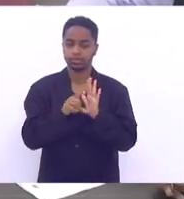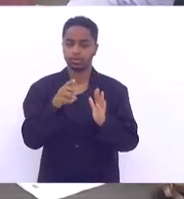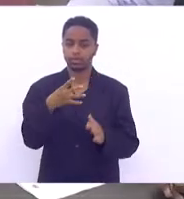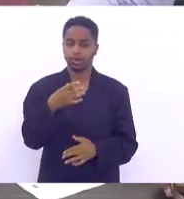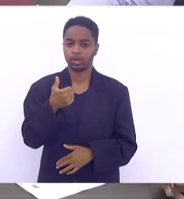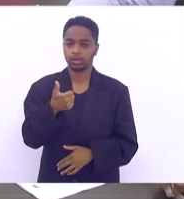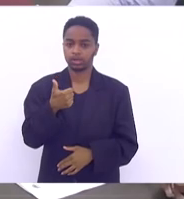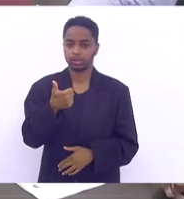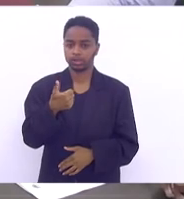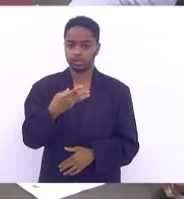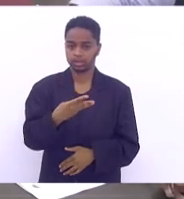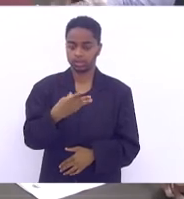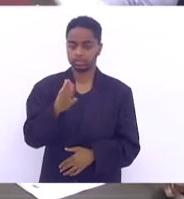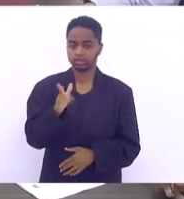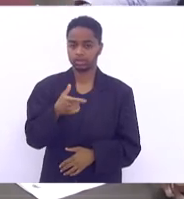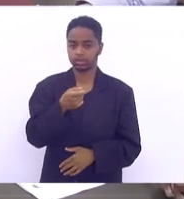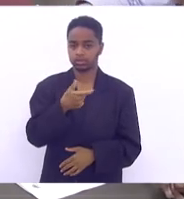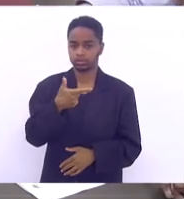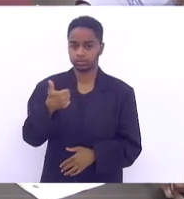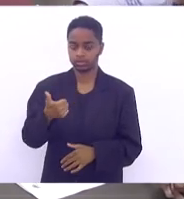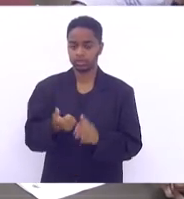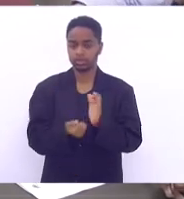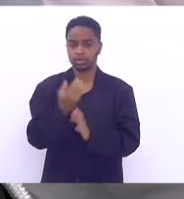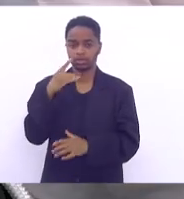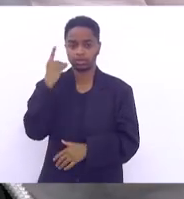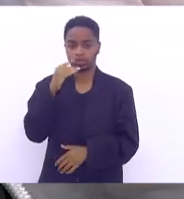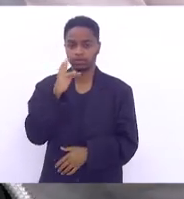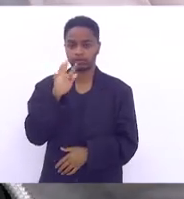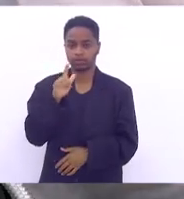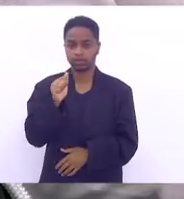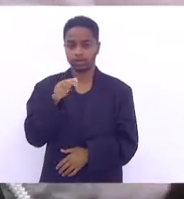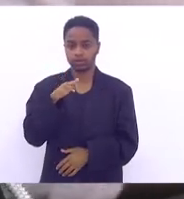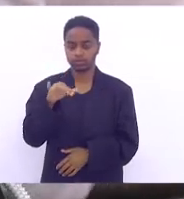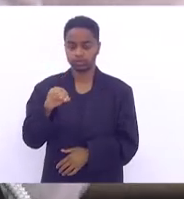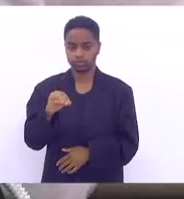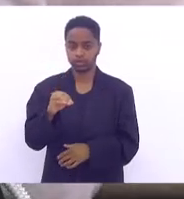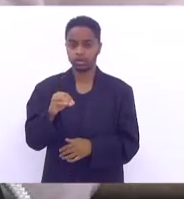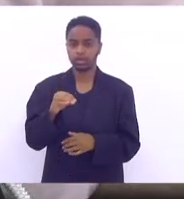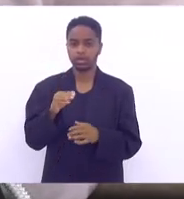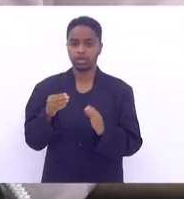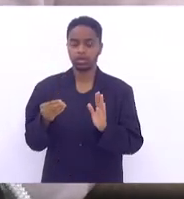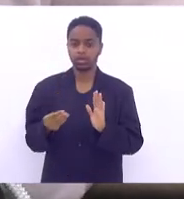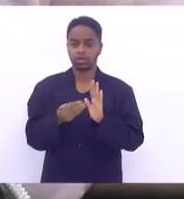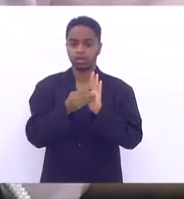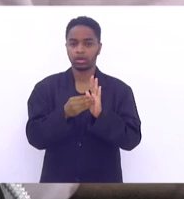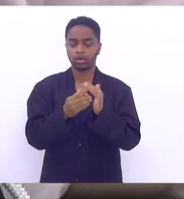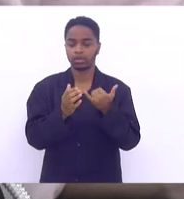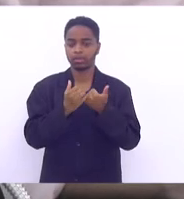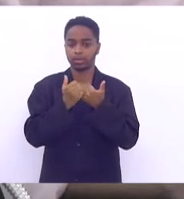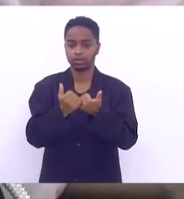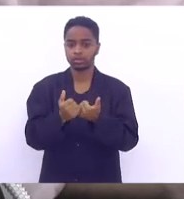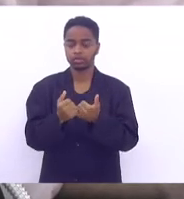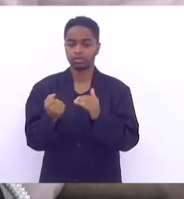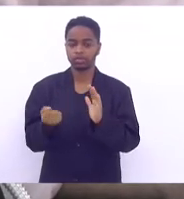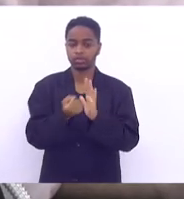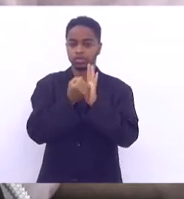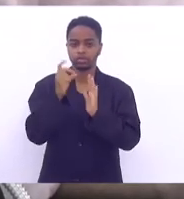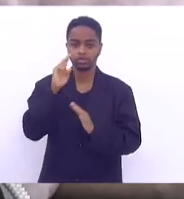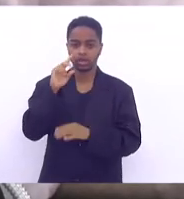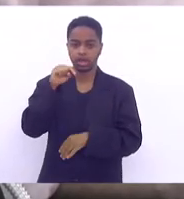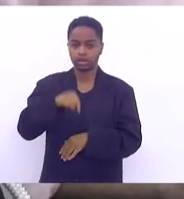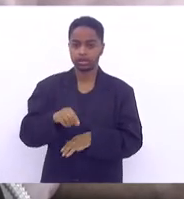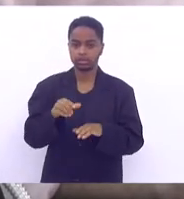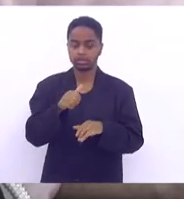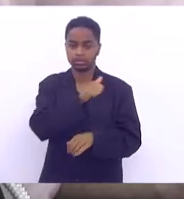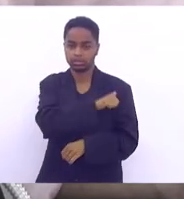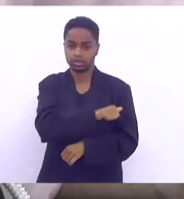4113 de 21, de autoria do deputado Flávio Serafini, que determina o tombamento como patrimônio histórico e cultural do Estado do Rio de Janeiro, o bloco